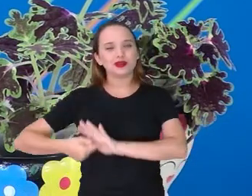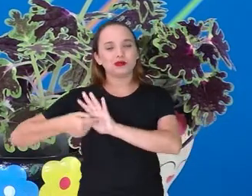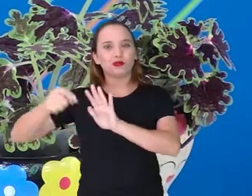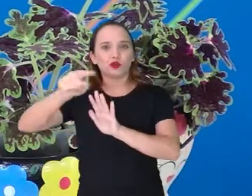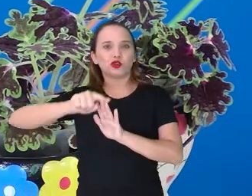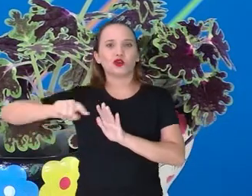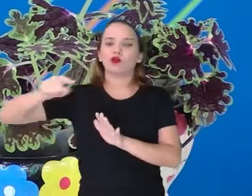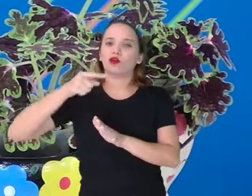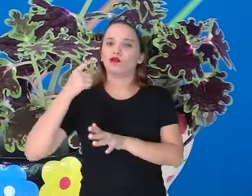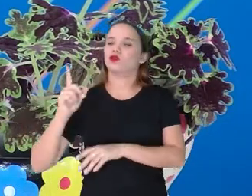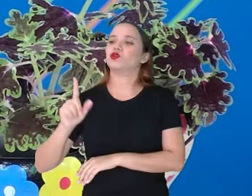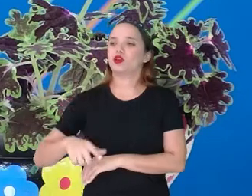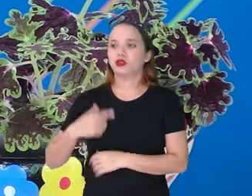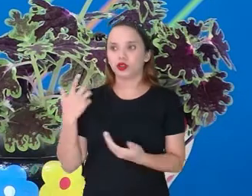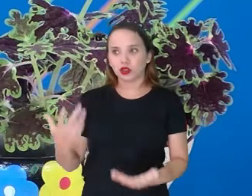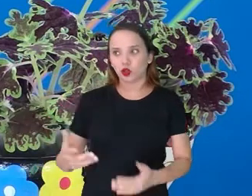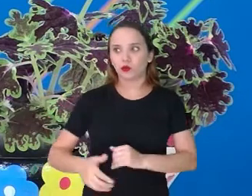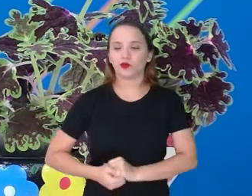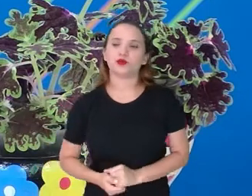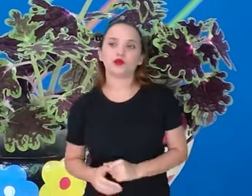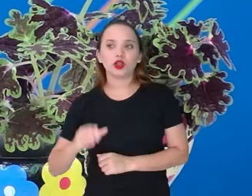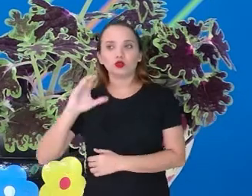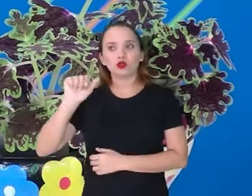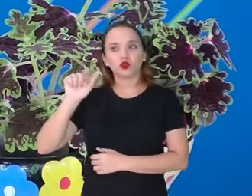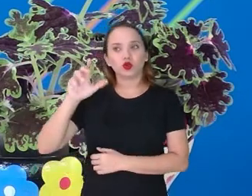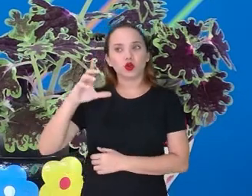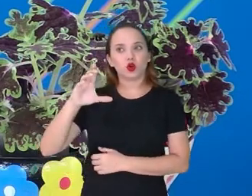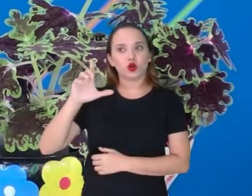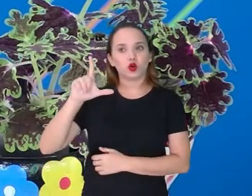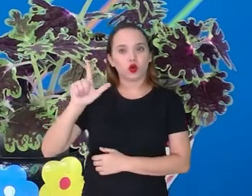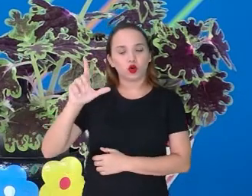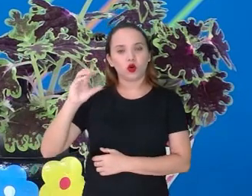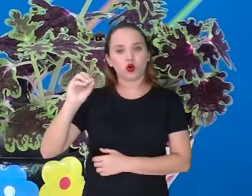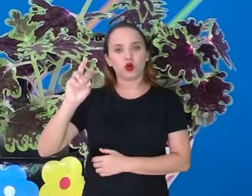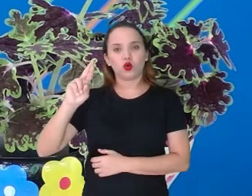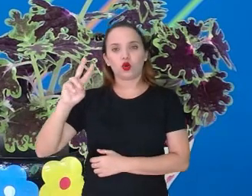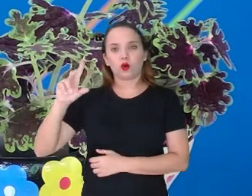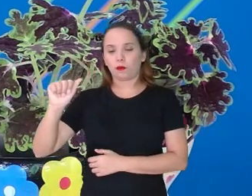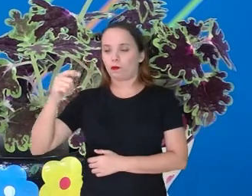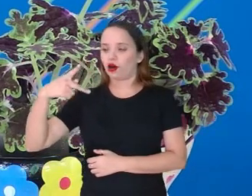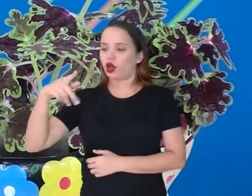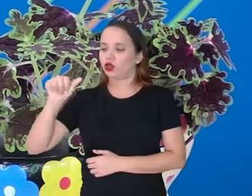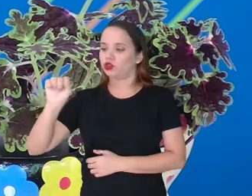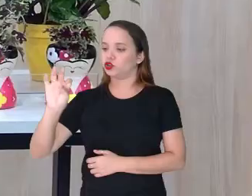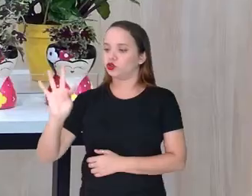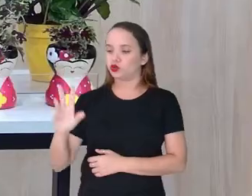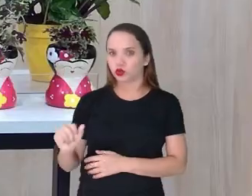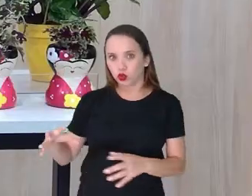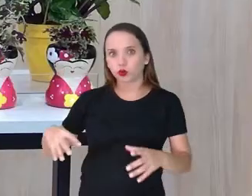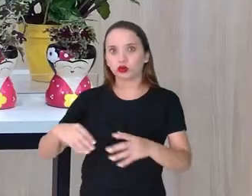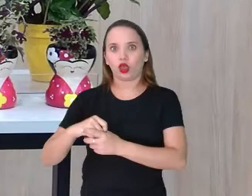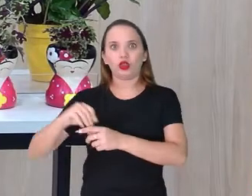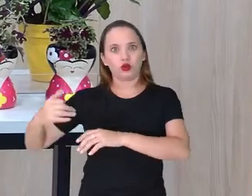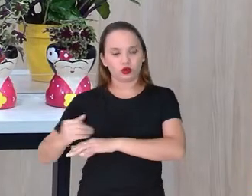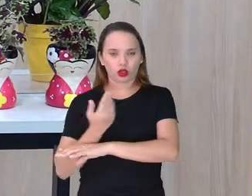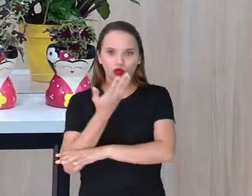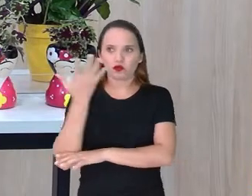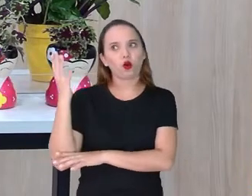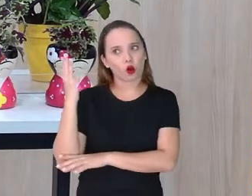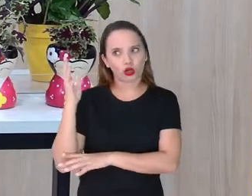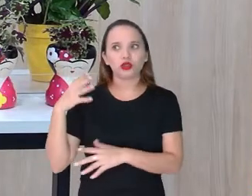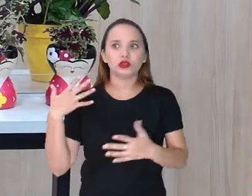então, os cloroplastos, eles estão presentes aqui nessas folhas aí, né? Nas células aqui dessas folhas, e aí